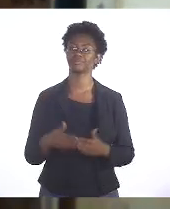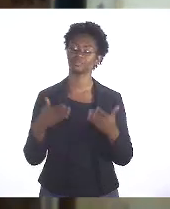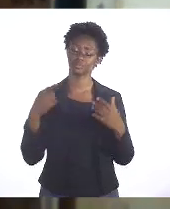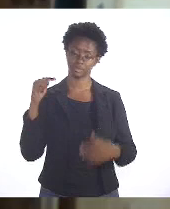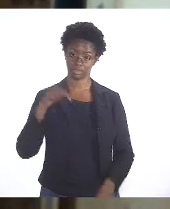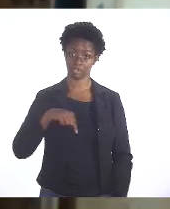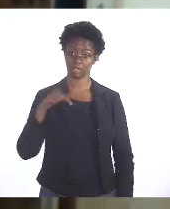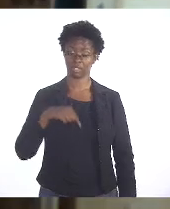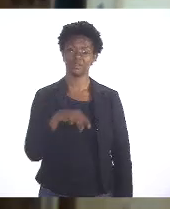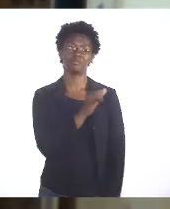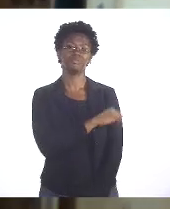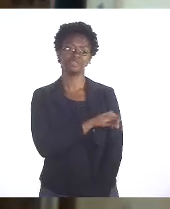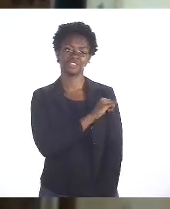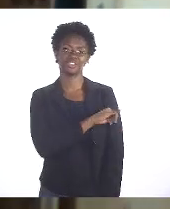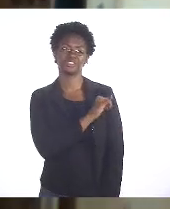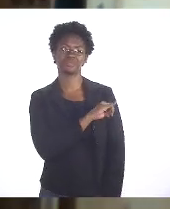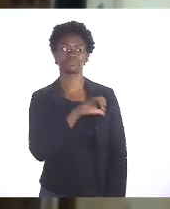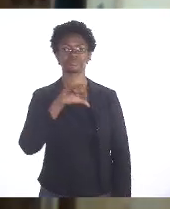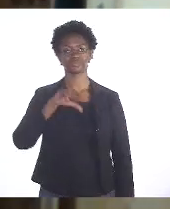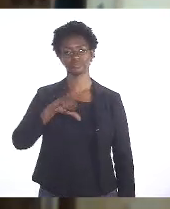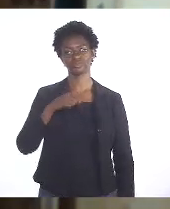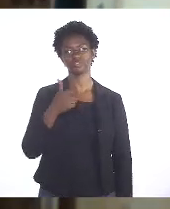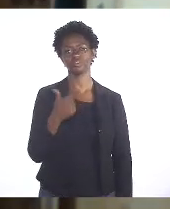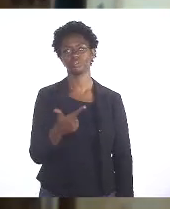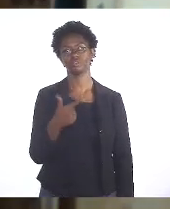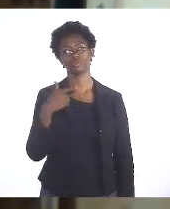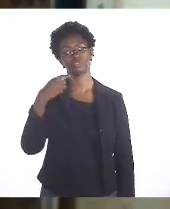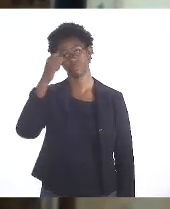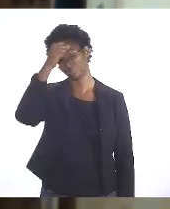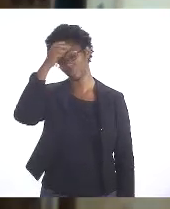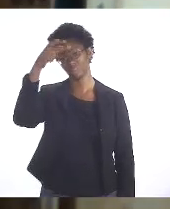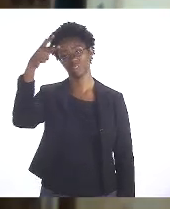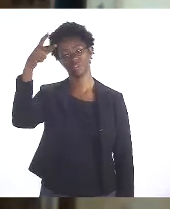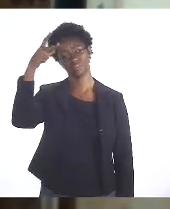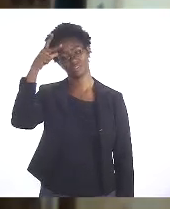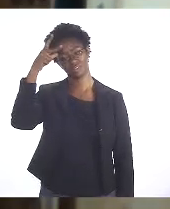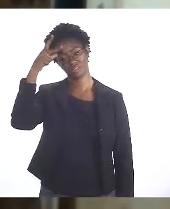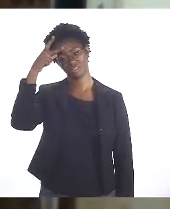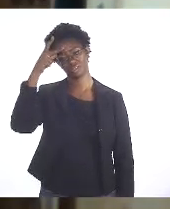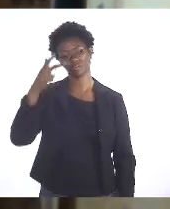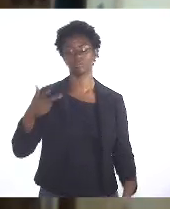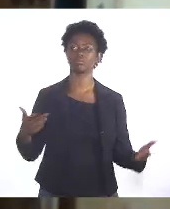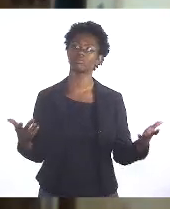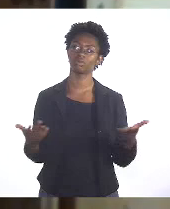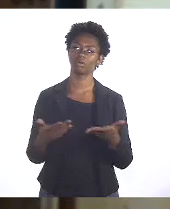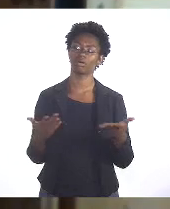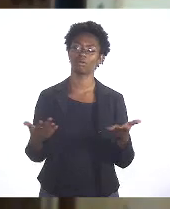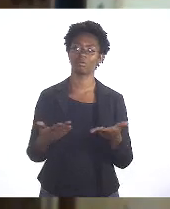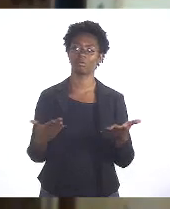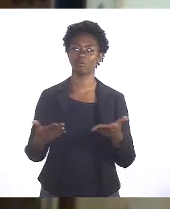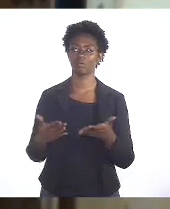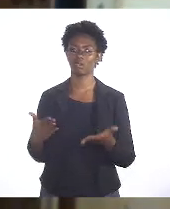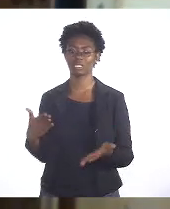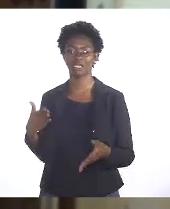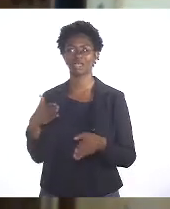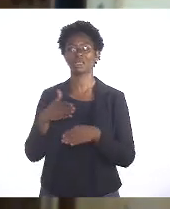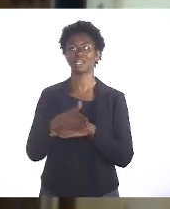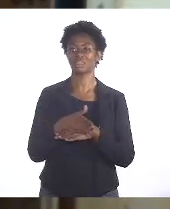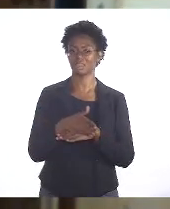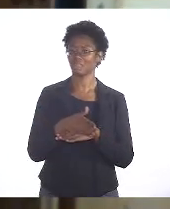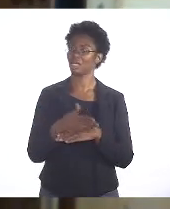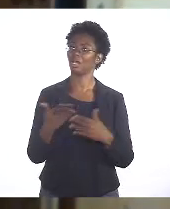Rio de Janeiro, 92 prefeitos estarão submetidos ao